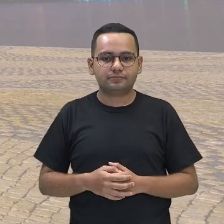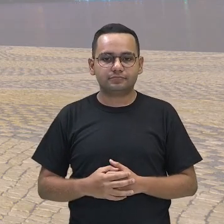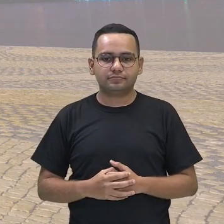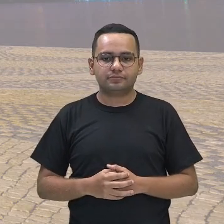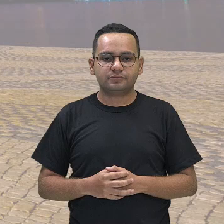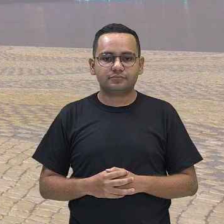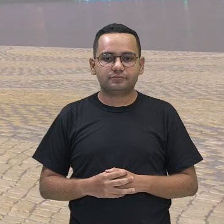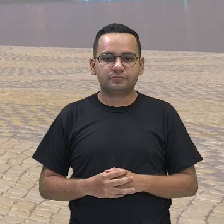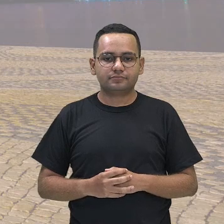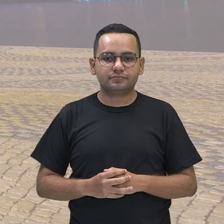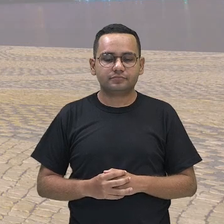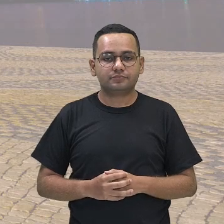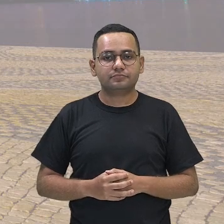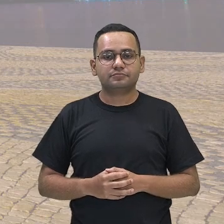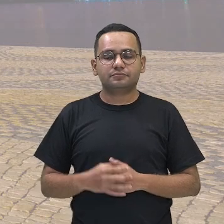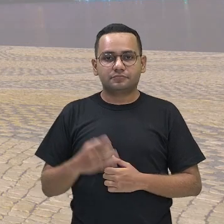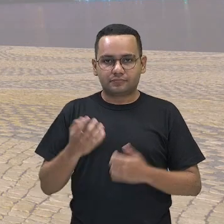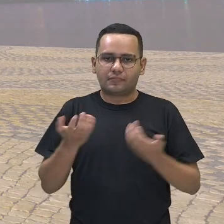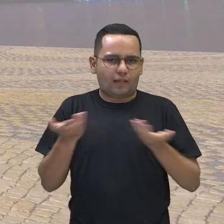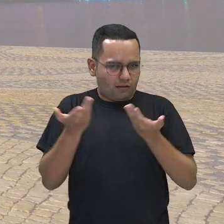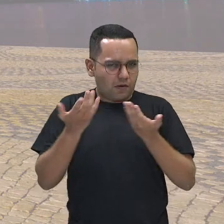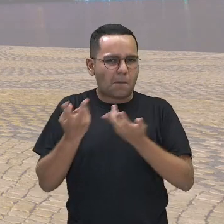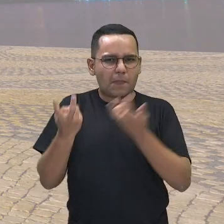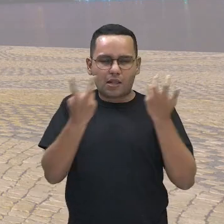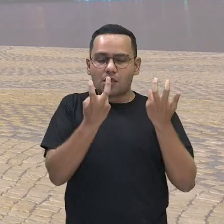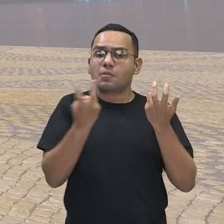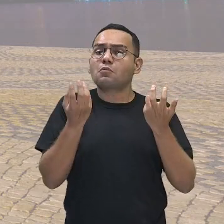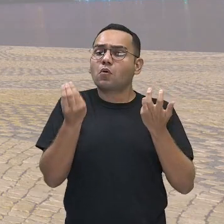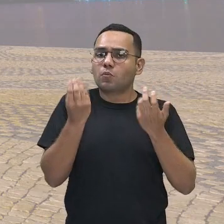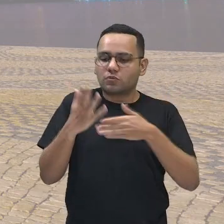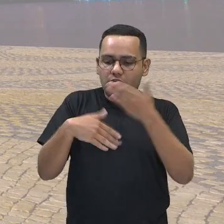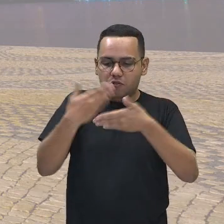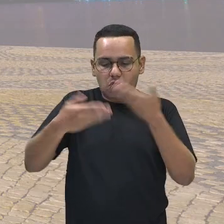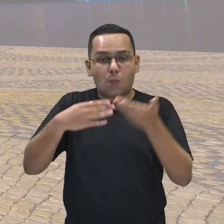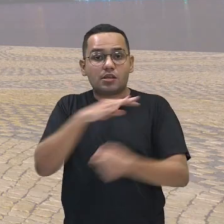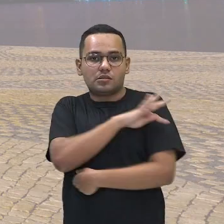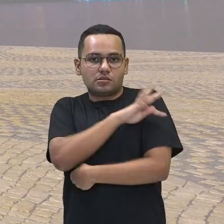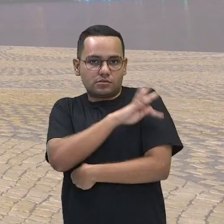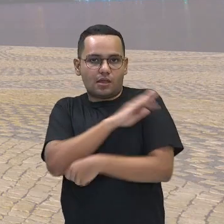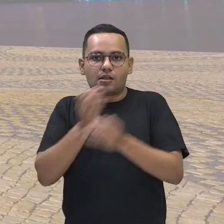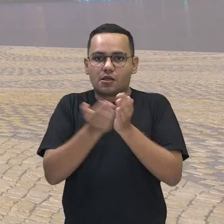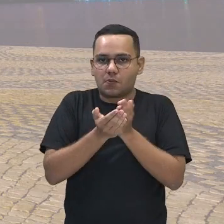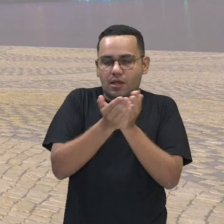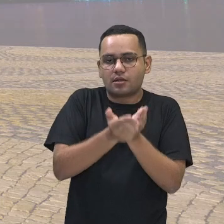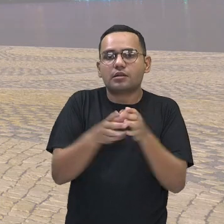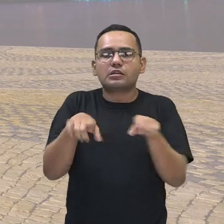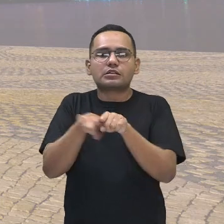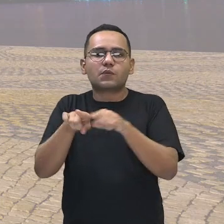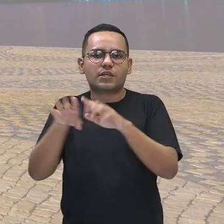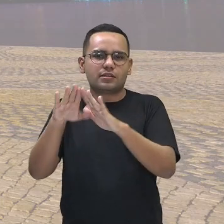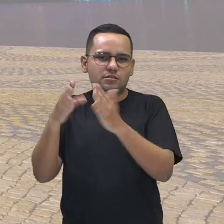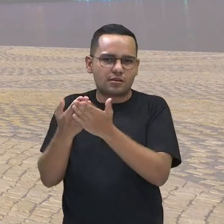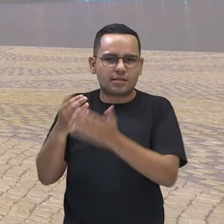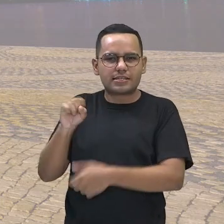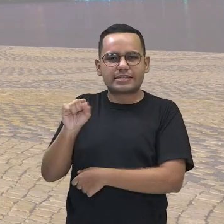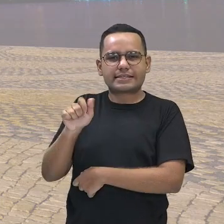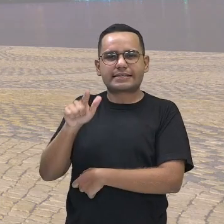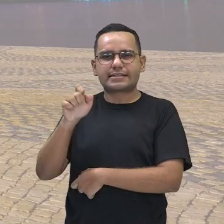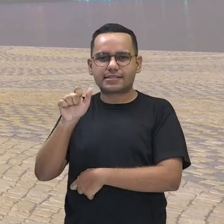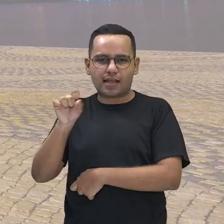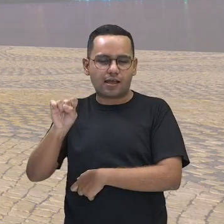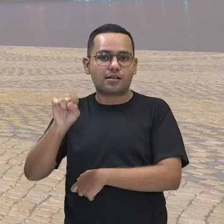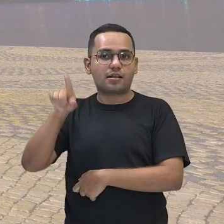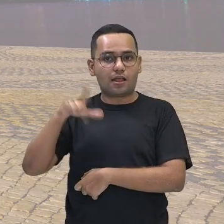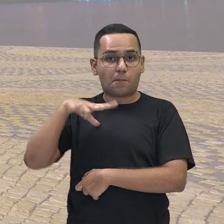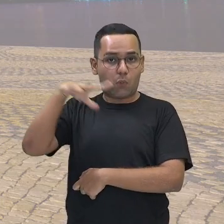o desenvolvimento de técnicas marítimas e também o desenvolvimento da Escola de Sagres, que fica justamente em